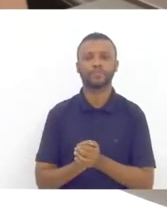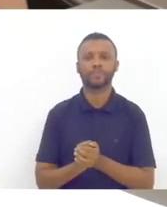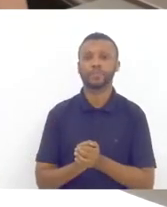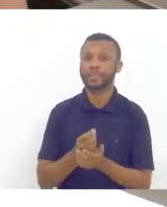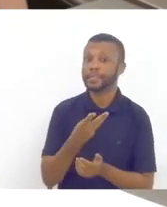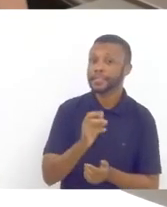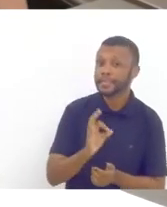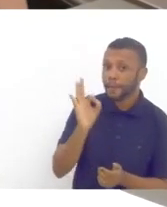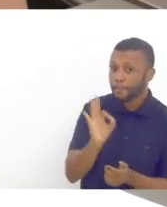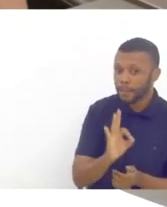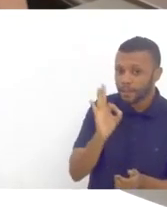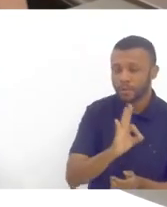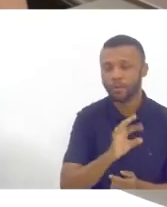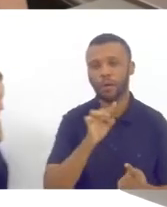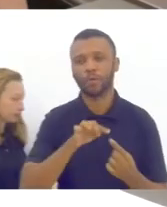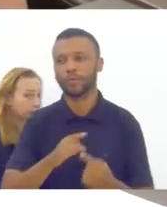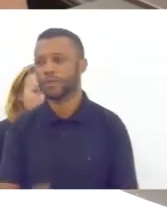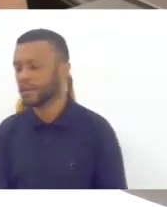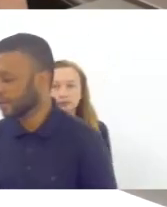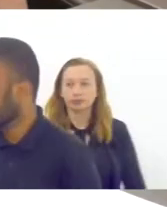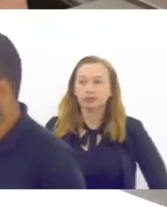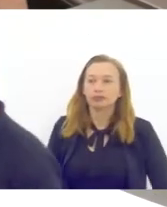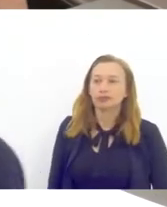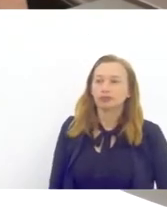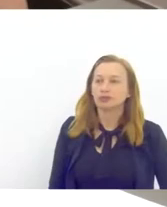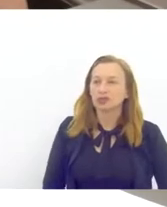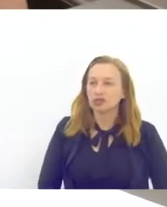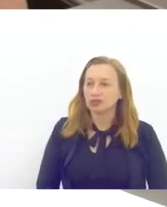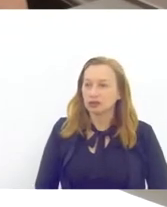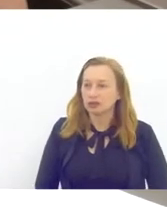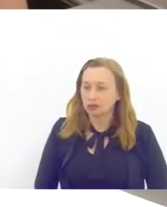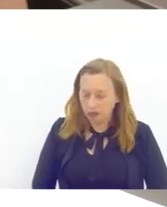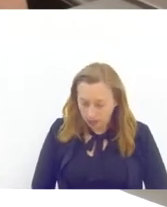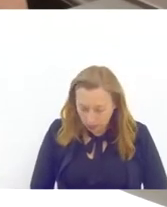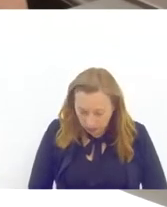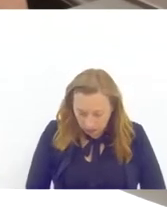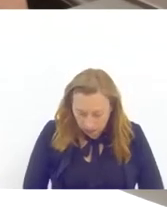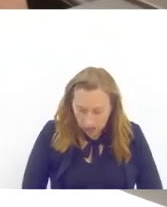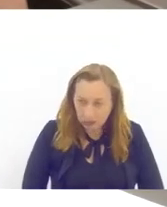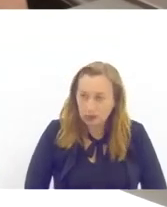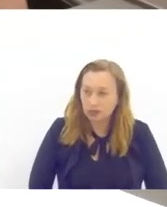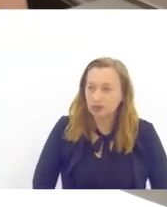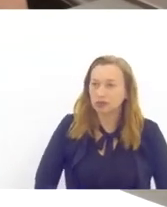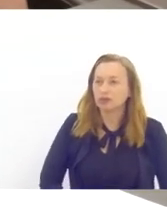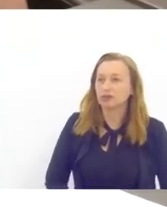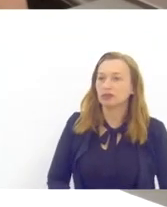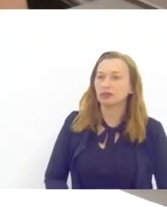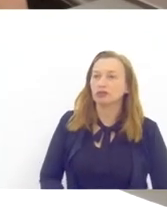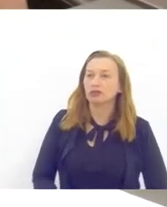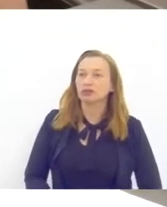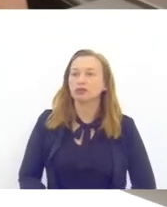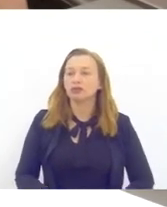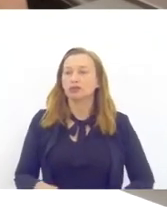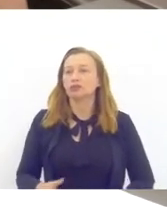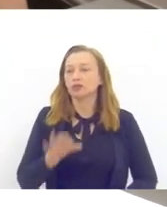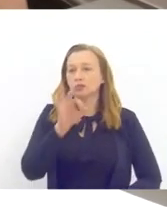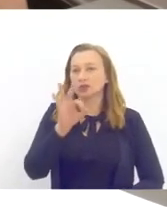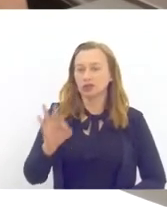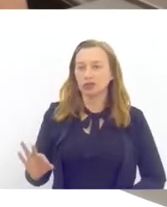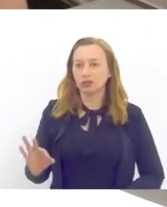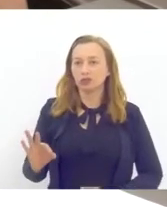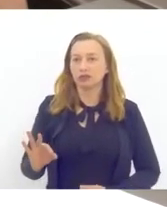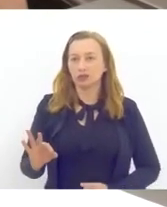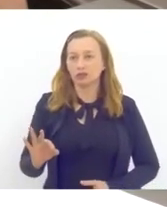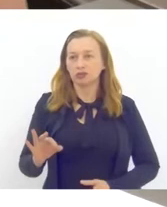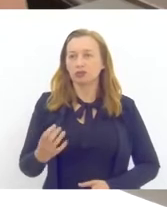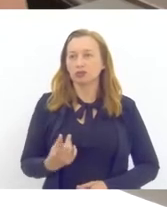percentual destinado à educação, qual que é o percentual destinado aos outros critérios e qual que é o percentual do valor adicionado